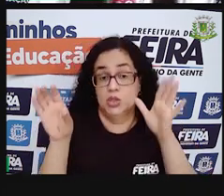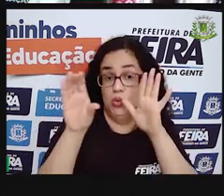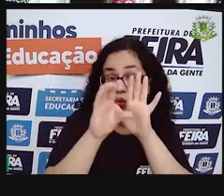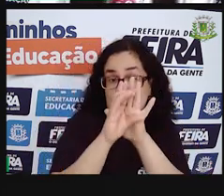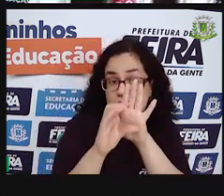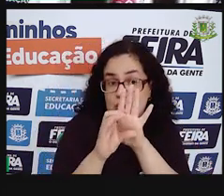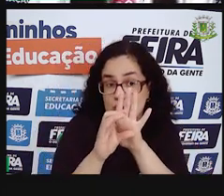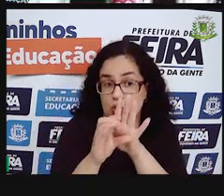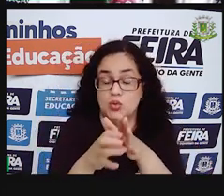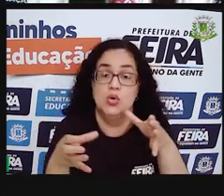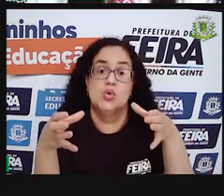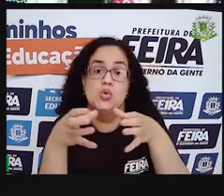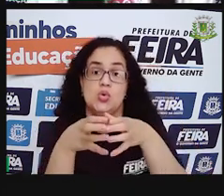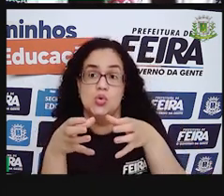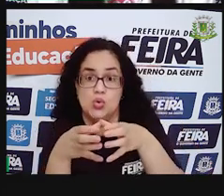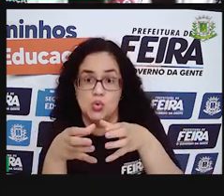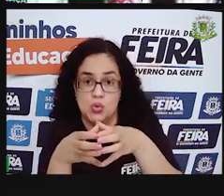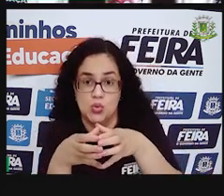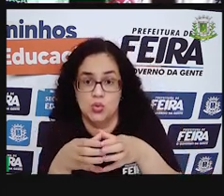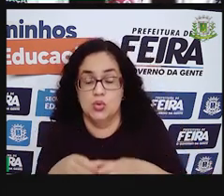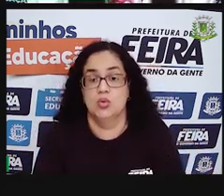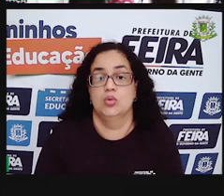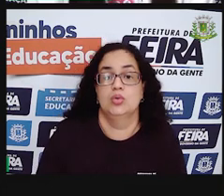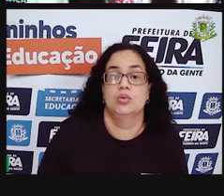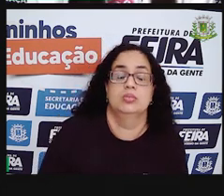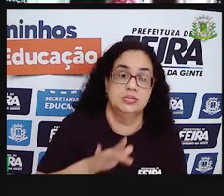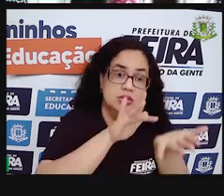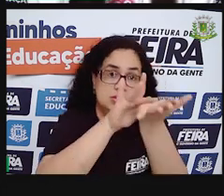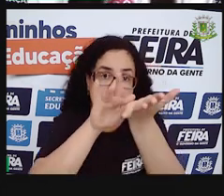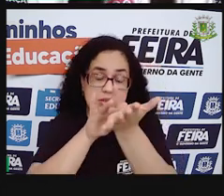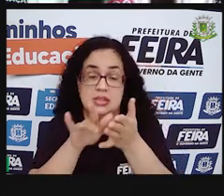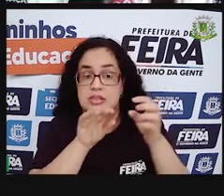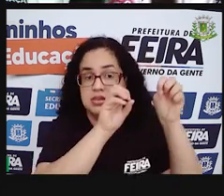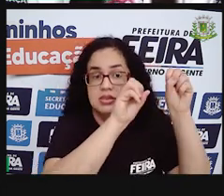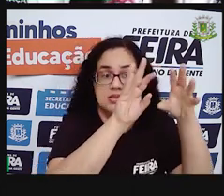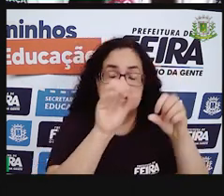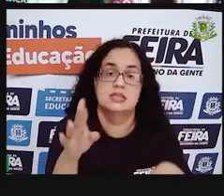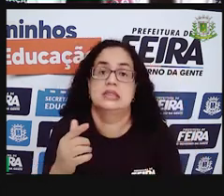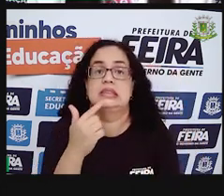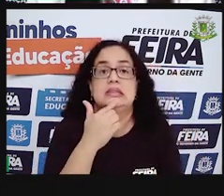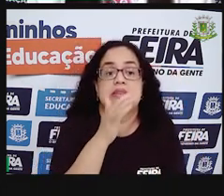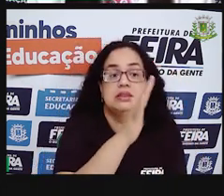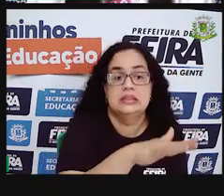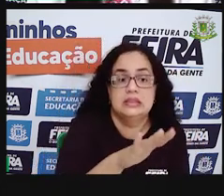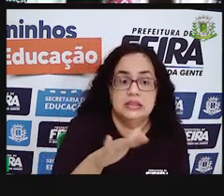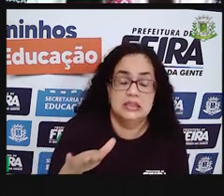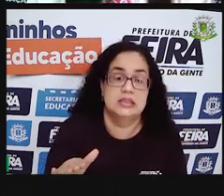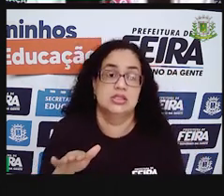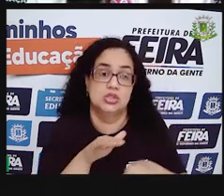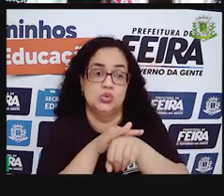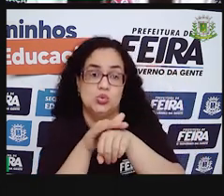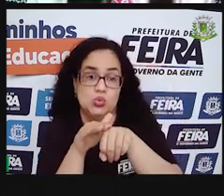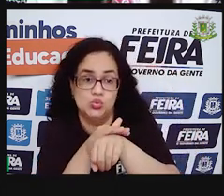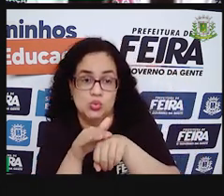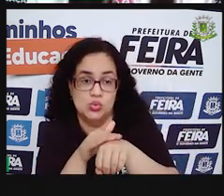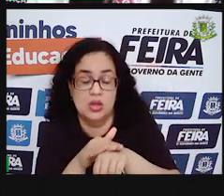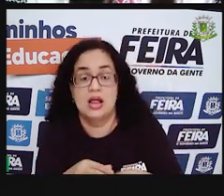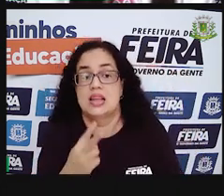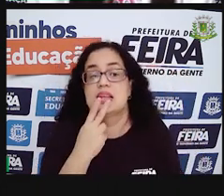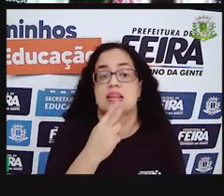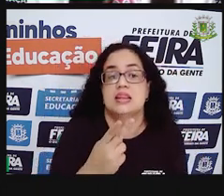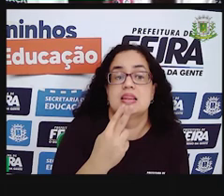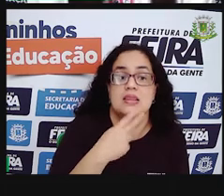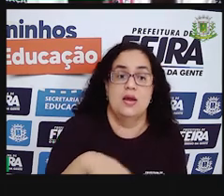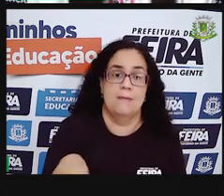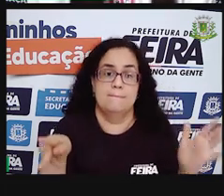comunidades, aqueles grupos ciganos, que ensinam sim as crianças, né, a falarem, a dialogarem, utilizando a